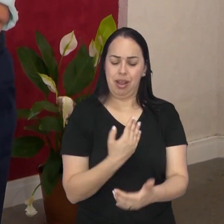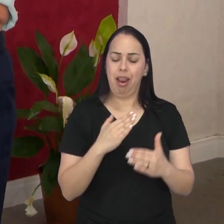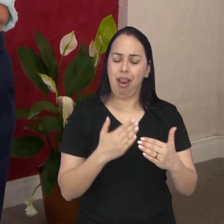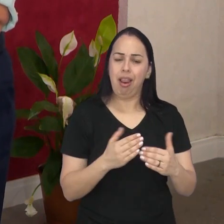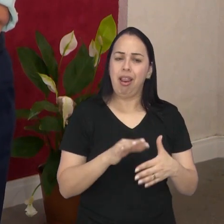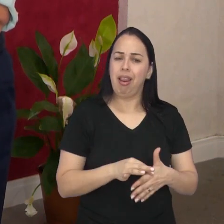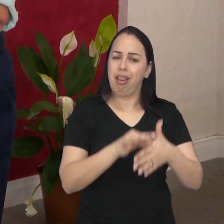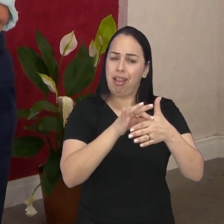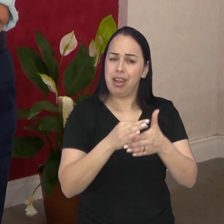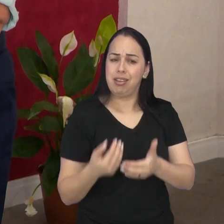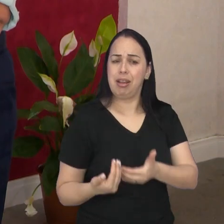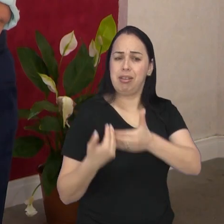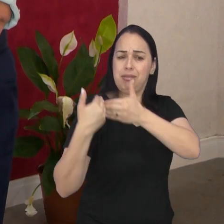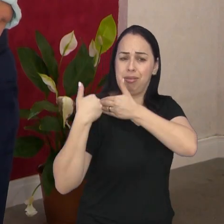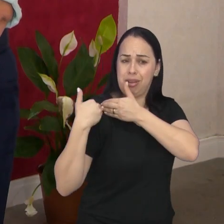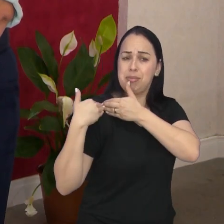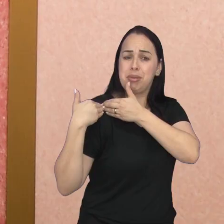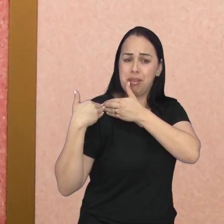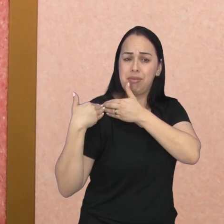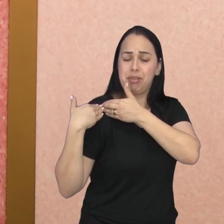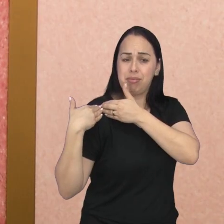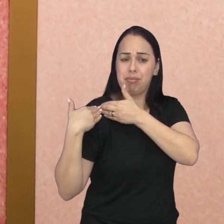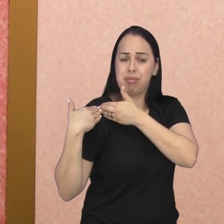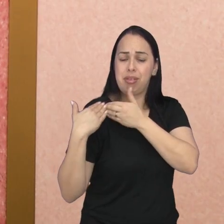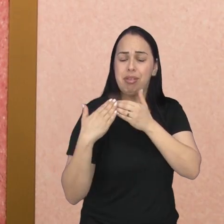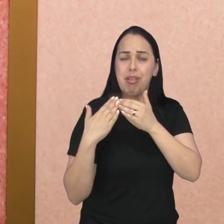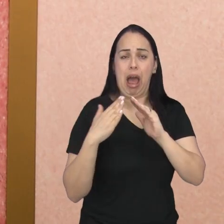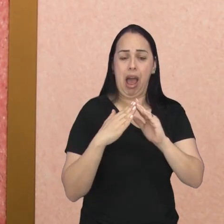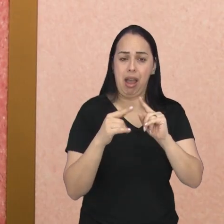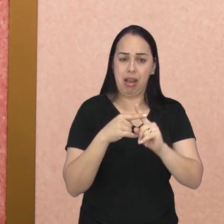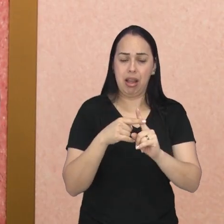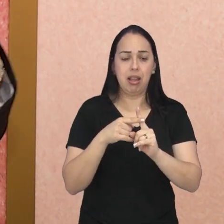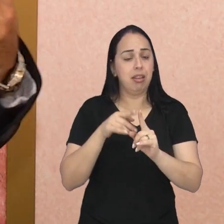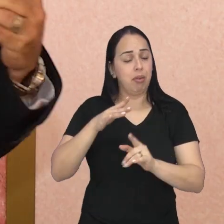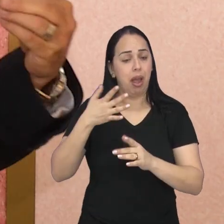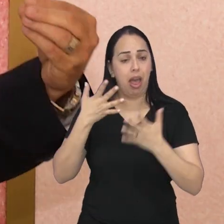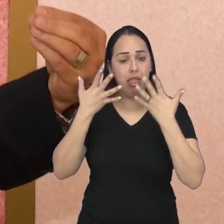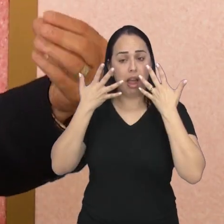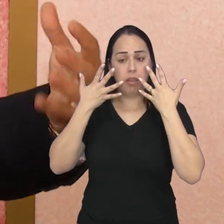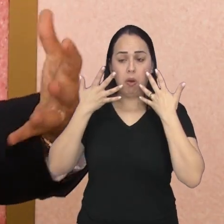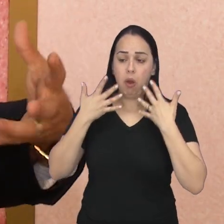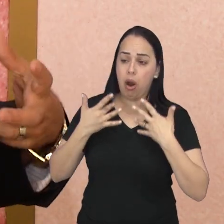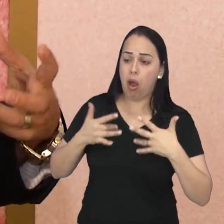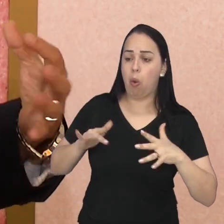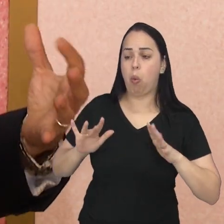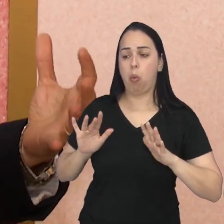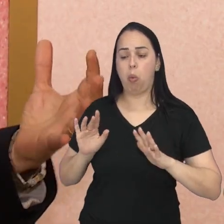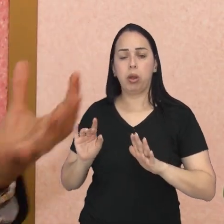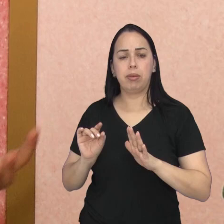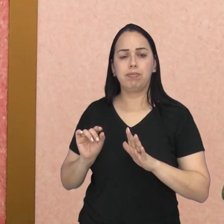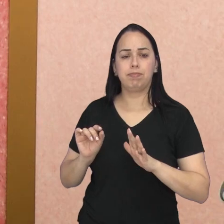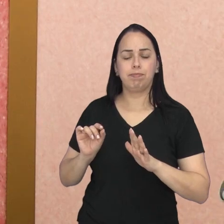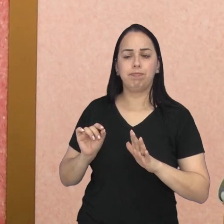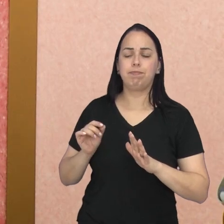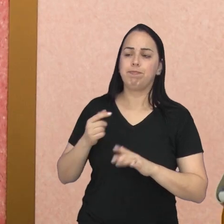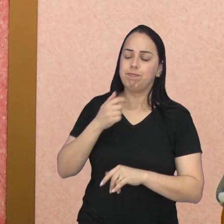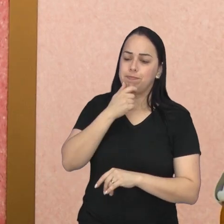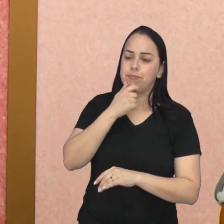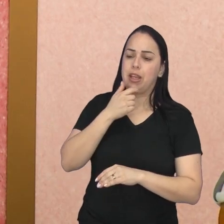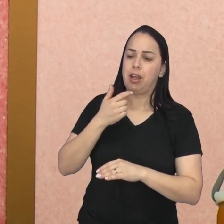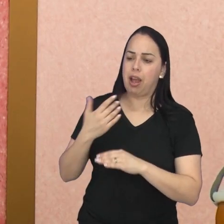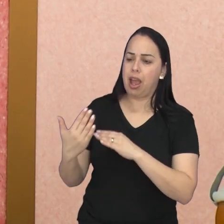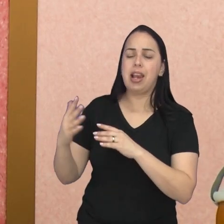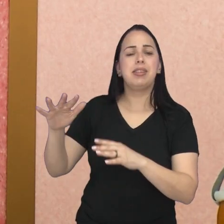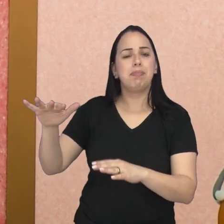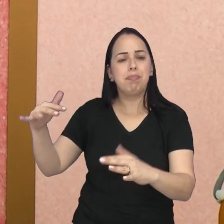como líder da igreja, como sacerdote, a gente vai, assim, naturalmente criando esse pensamento diante